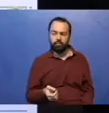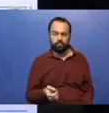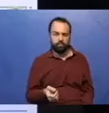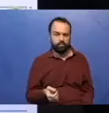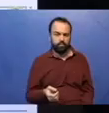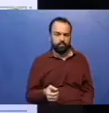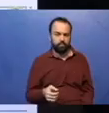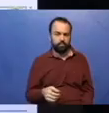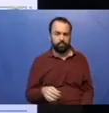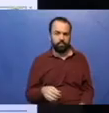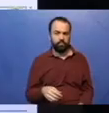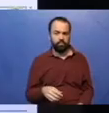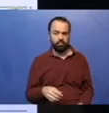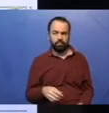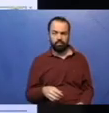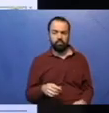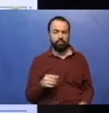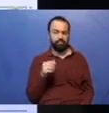essa água está?